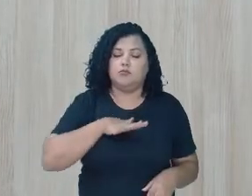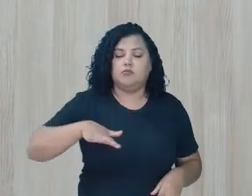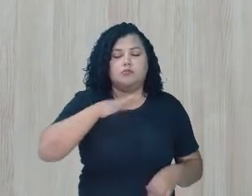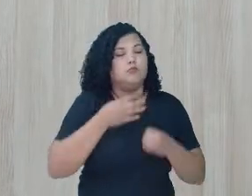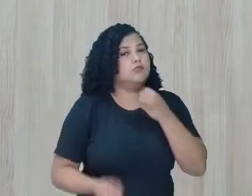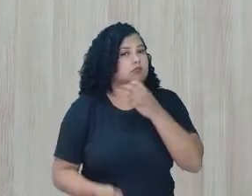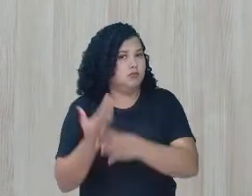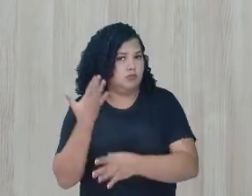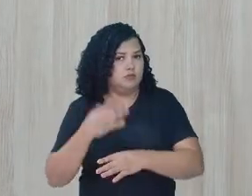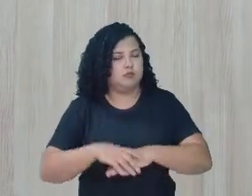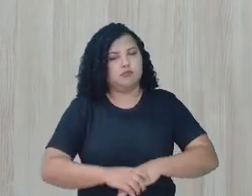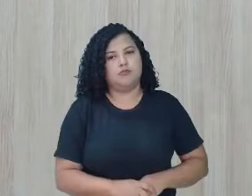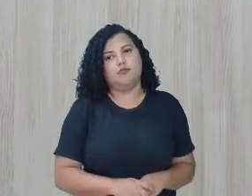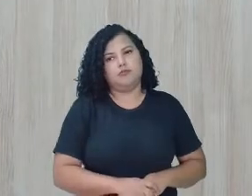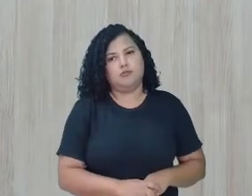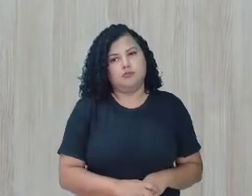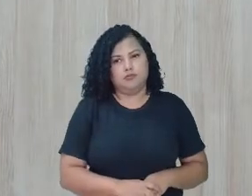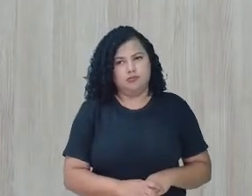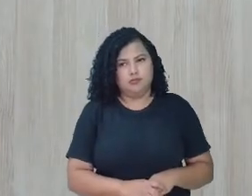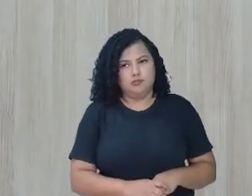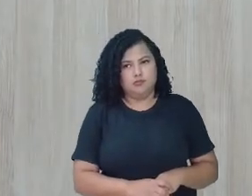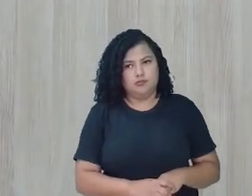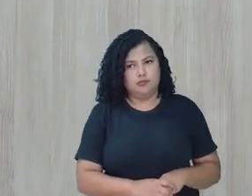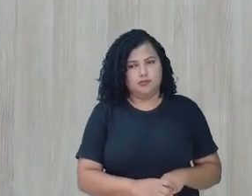produzido, tá certo?